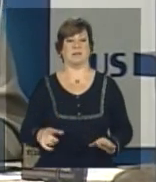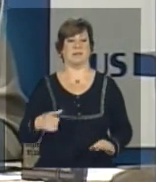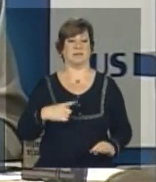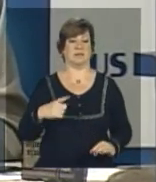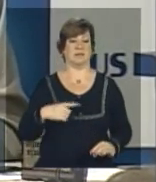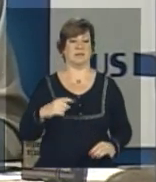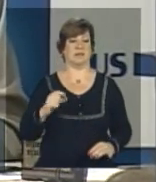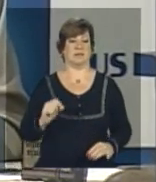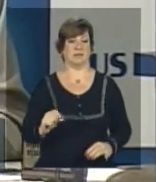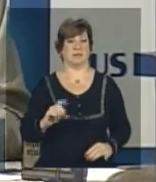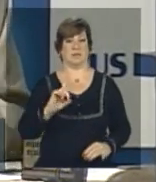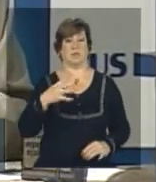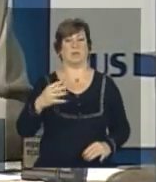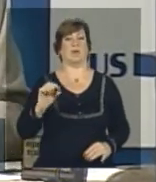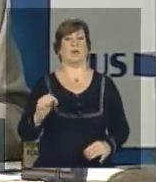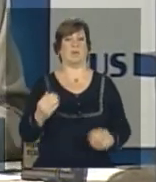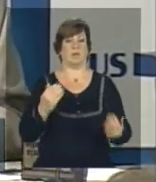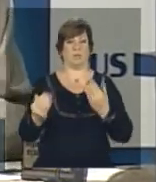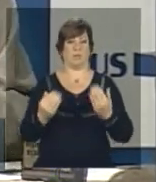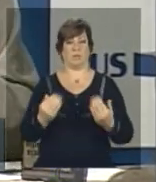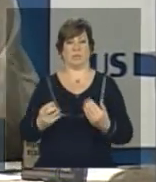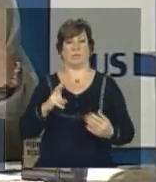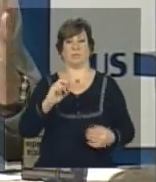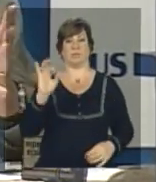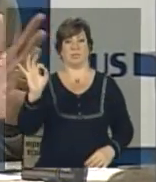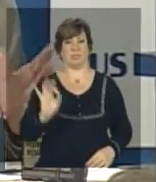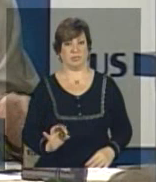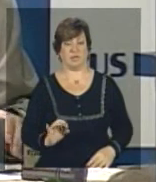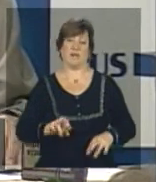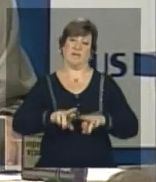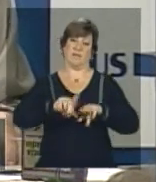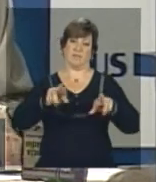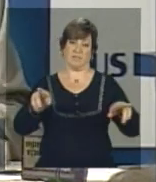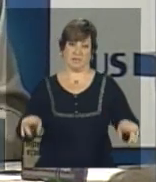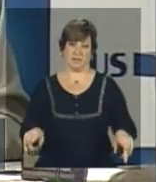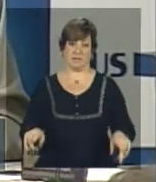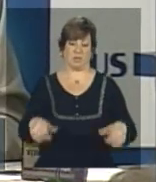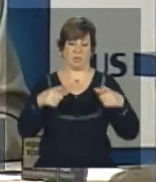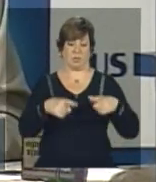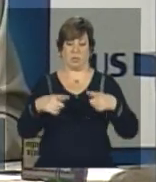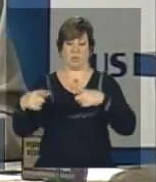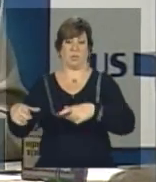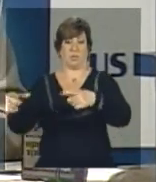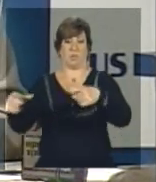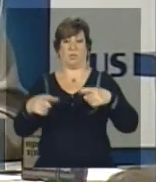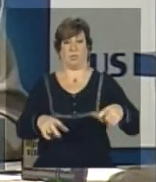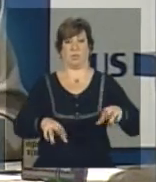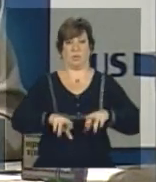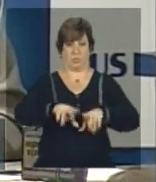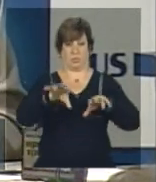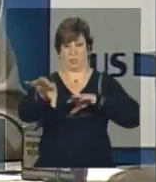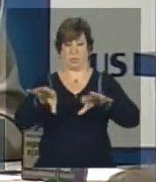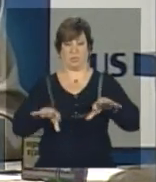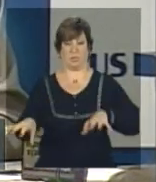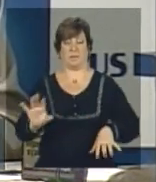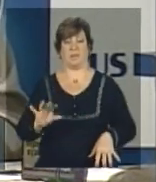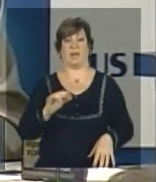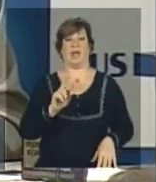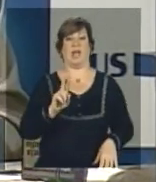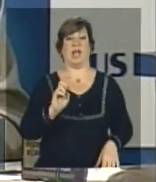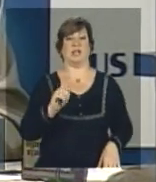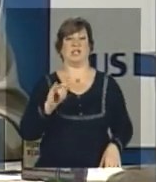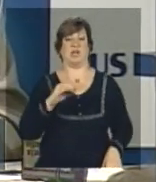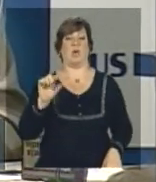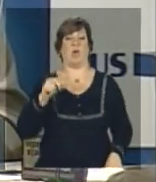DEN4 por 50%, com uma certa variação regional. Enquanto que na região norte a